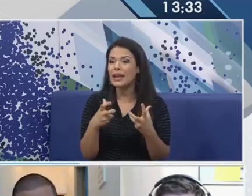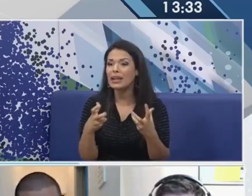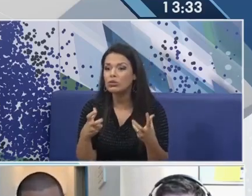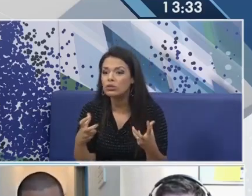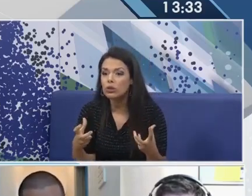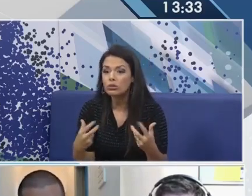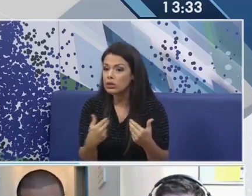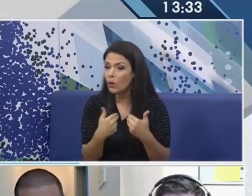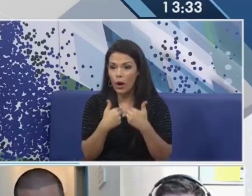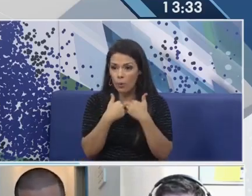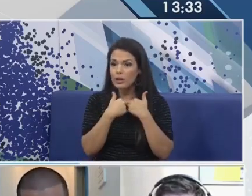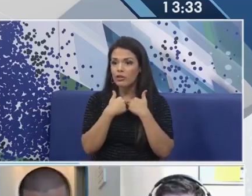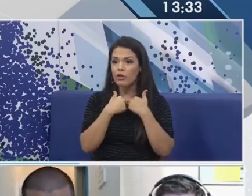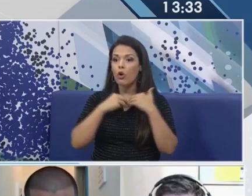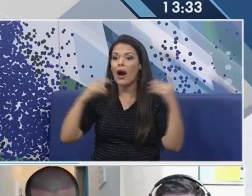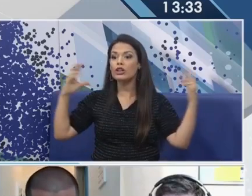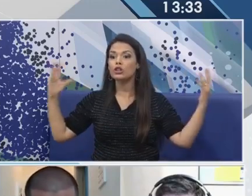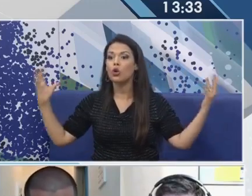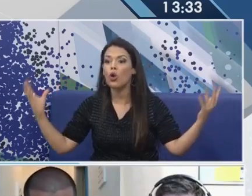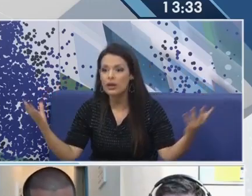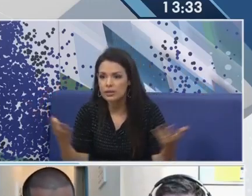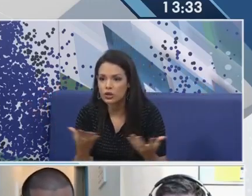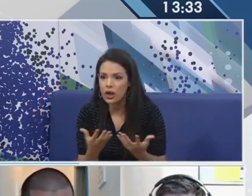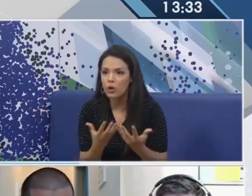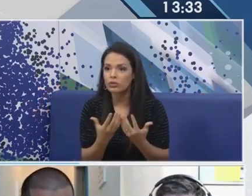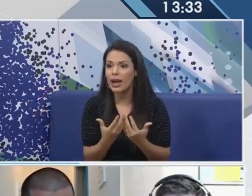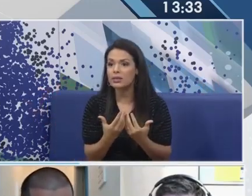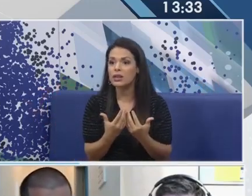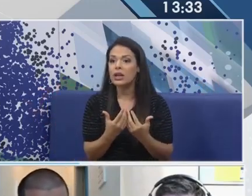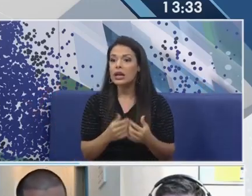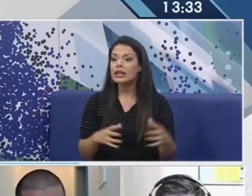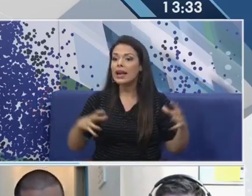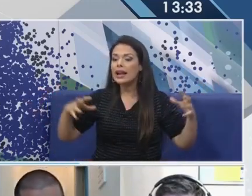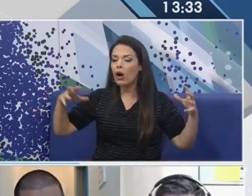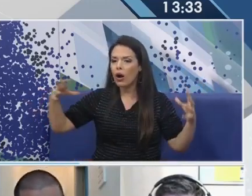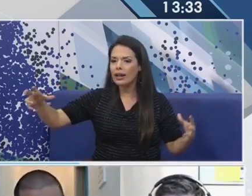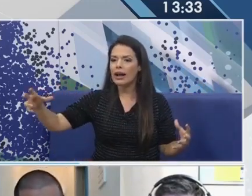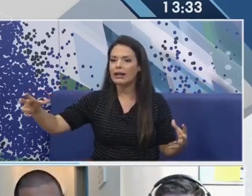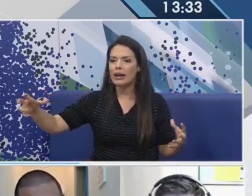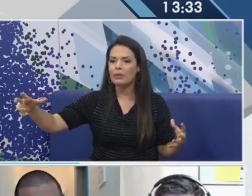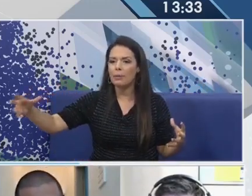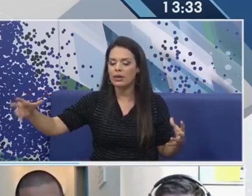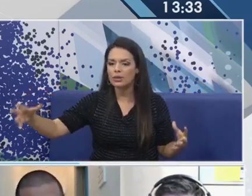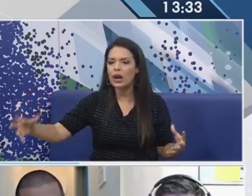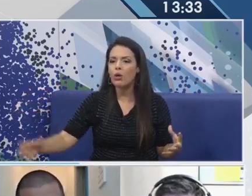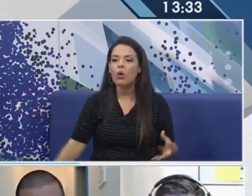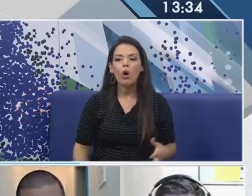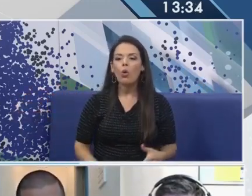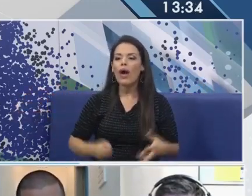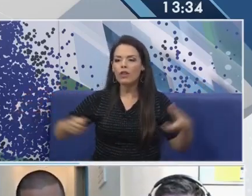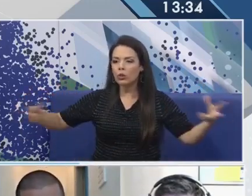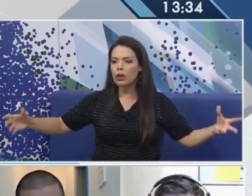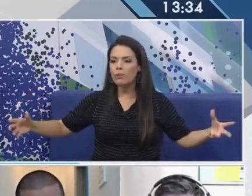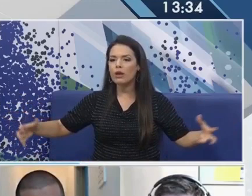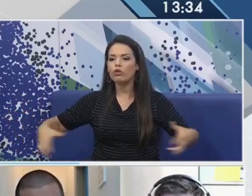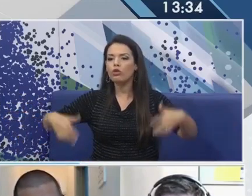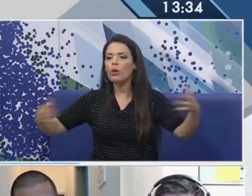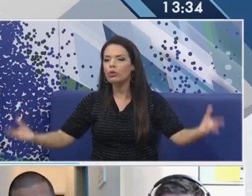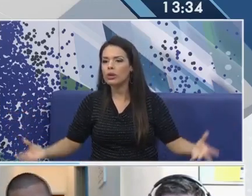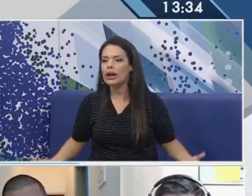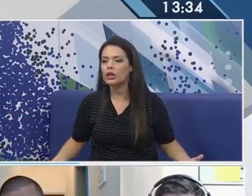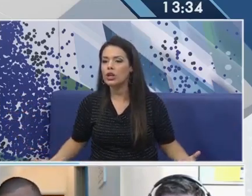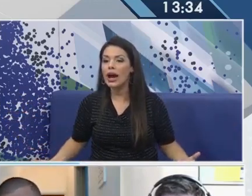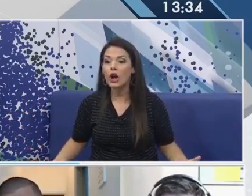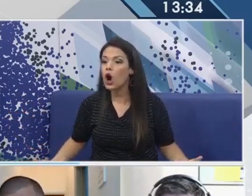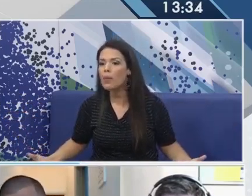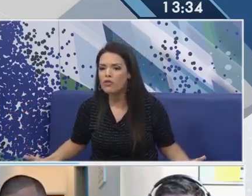se apequenando tão... Não é o Botafogo, as coisas que acontecem, que aí na hora da pressão... O Everton Ribeiro